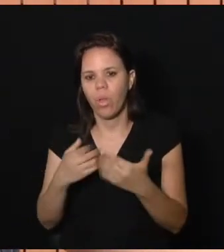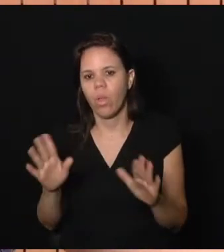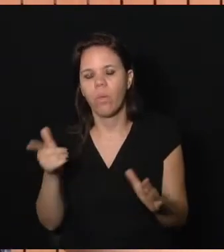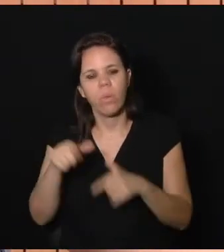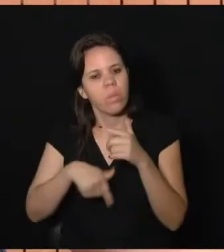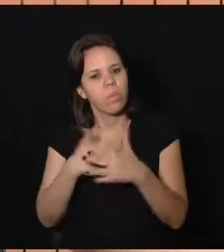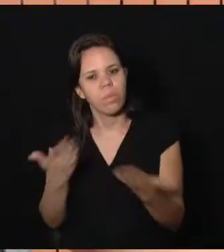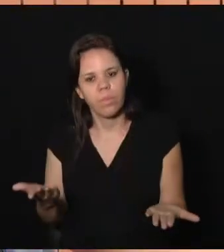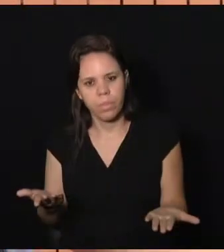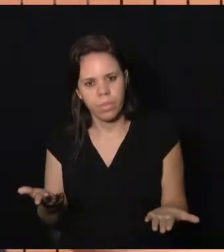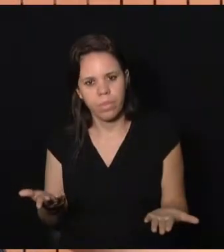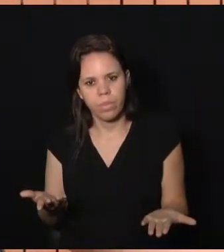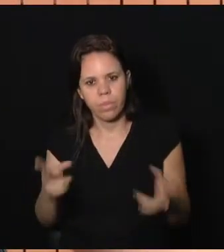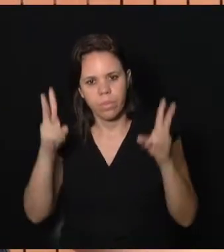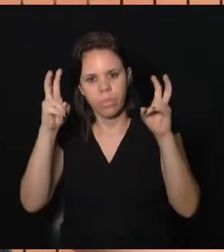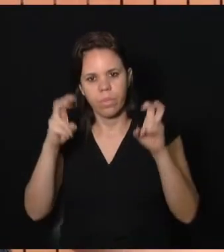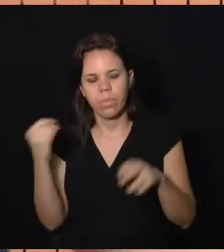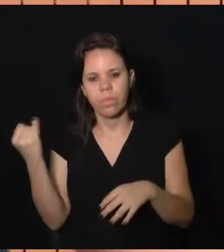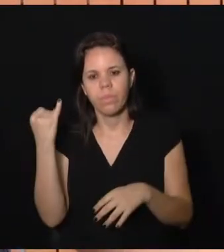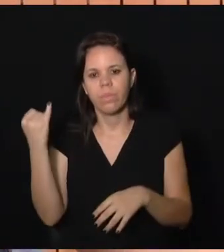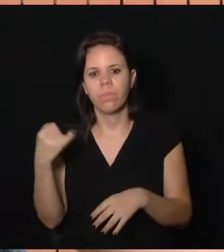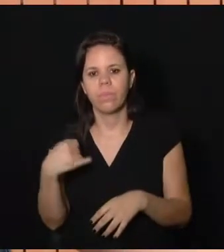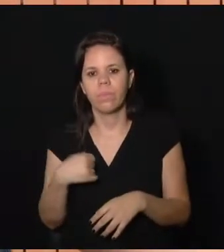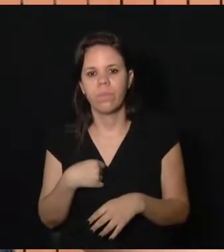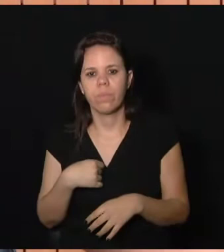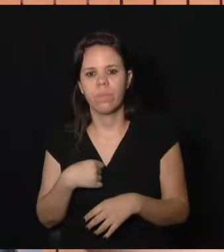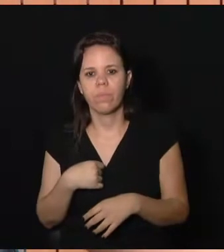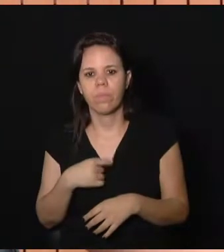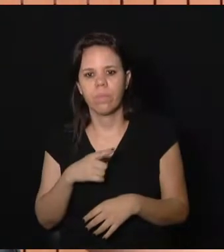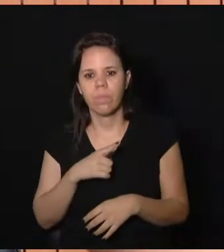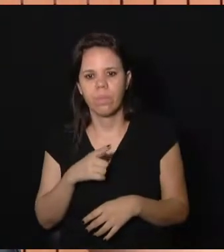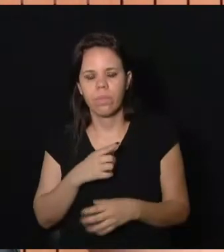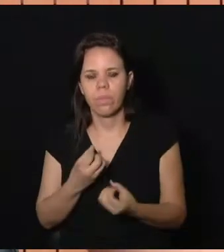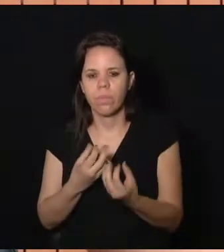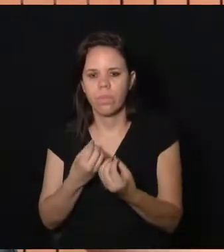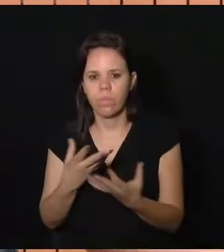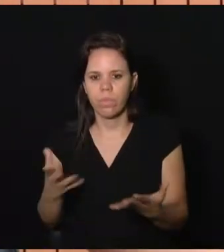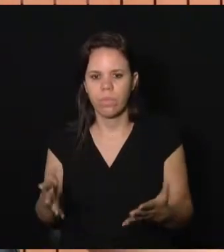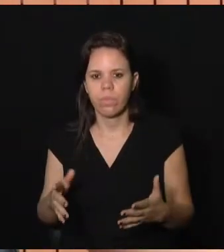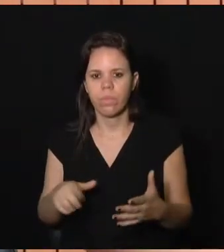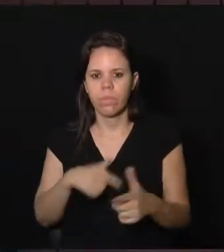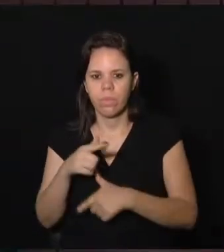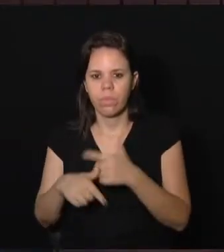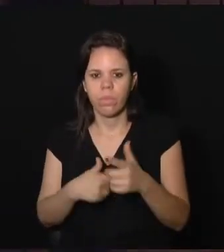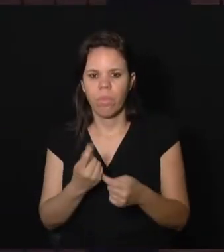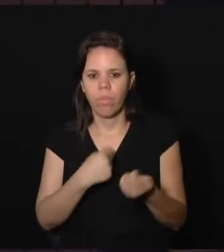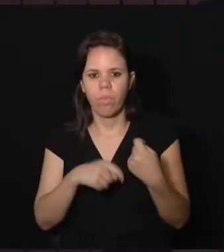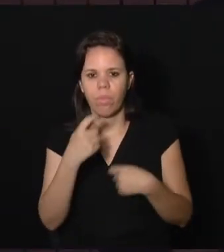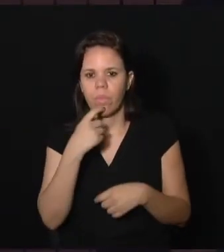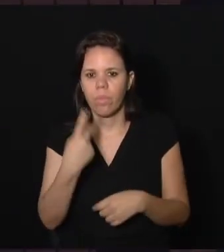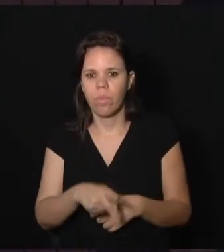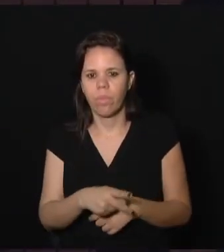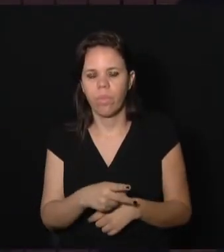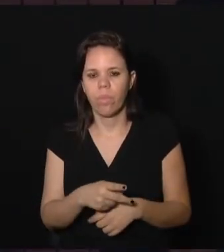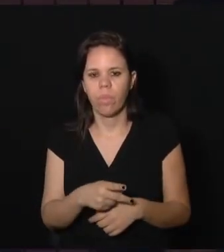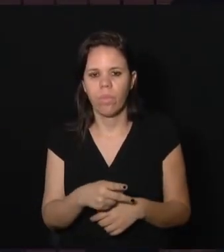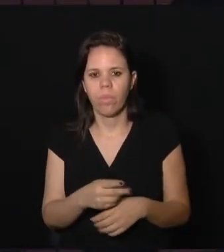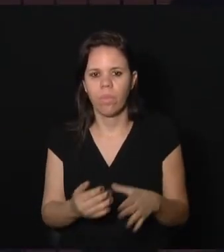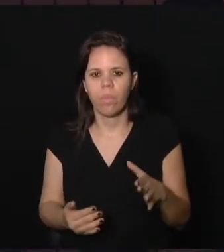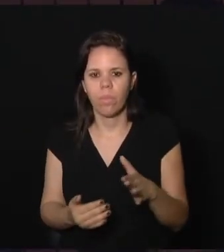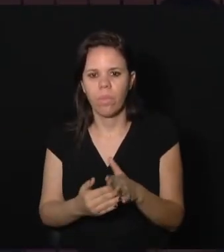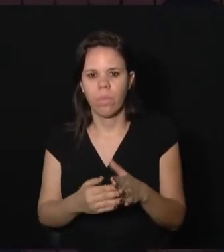Enfim, foram temas importantes que justamente visam fomentar a atividade econômica aqui da cidade de Campinas. Essas